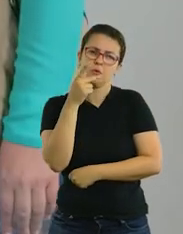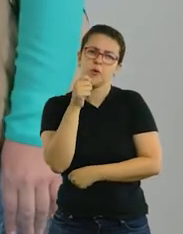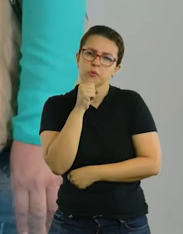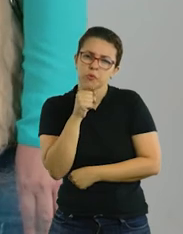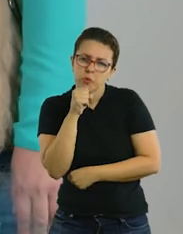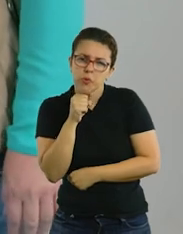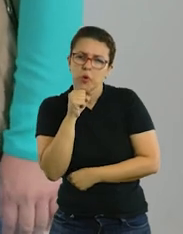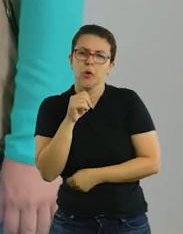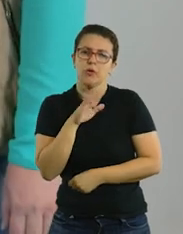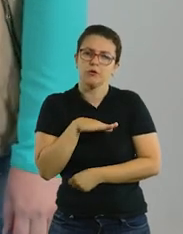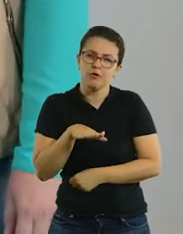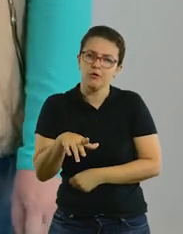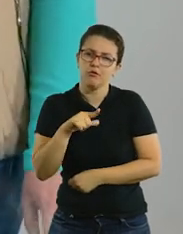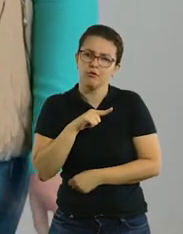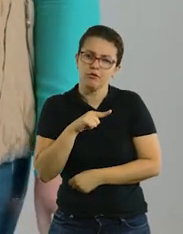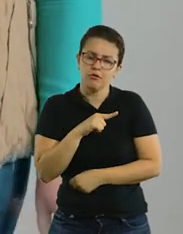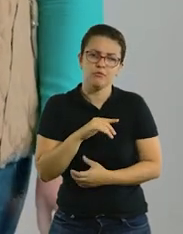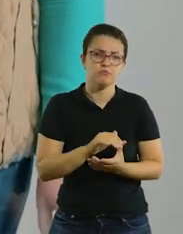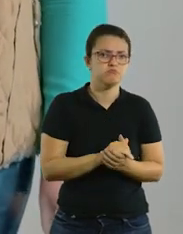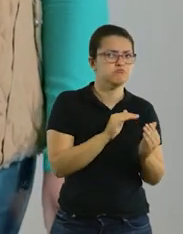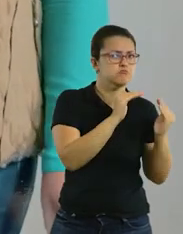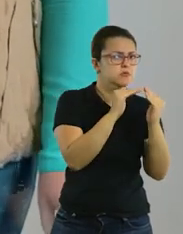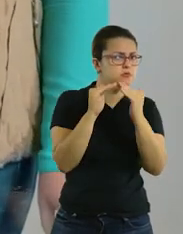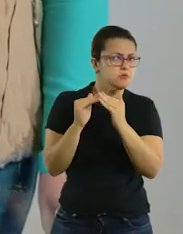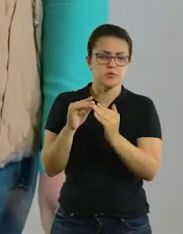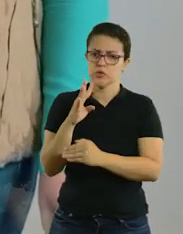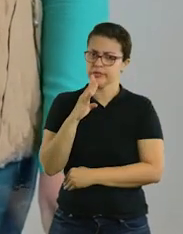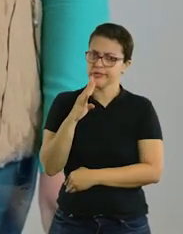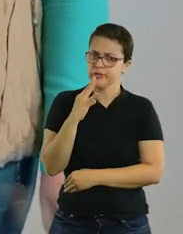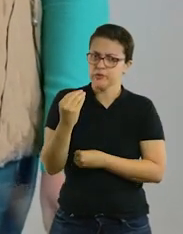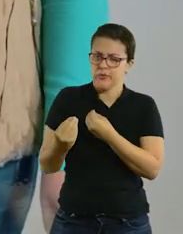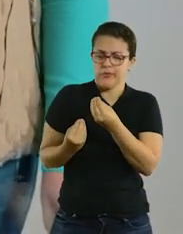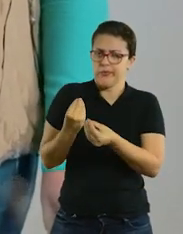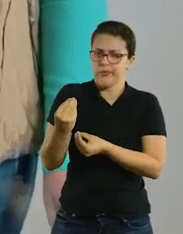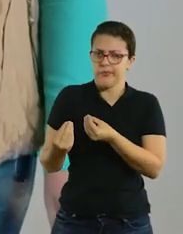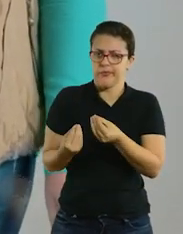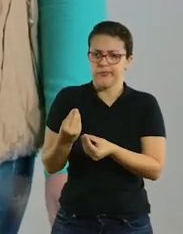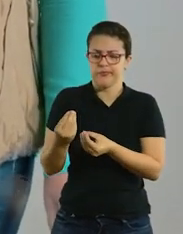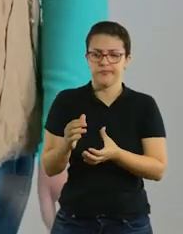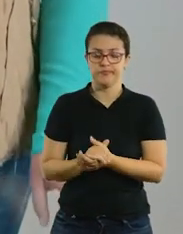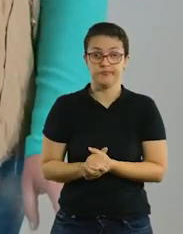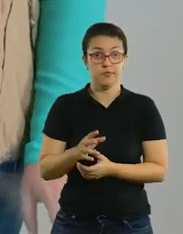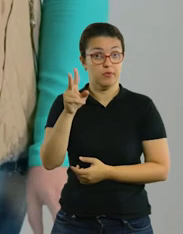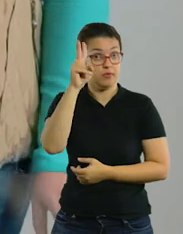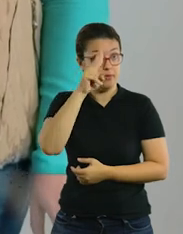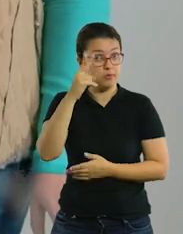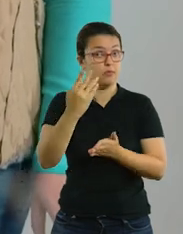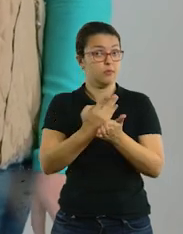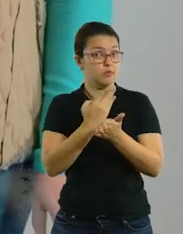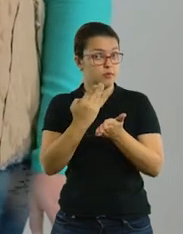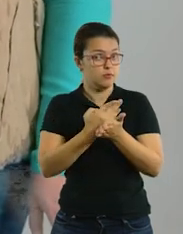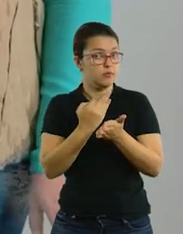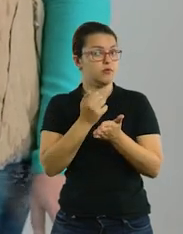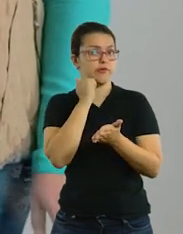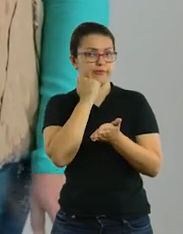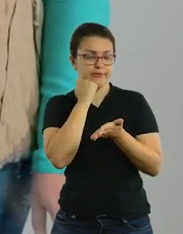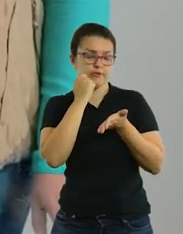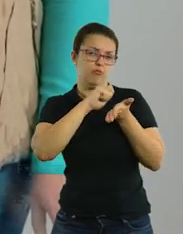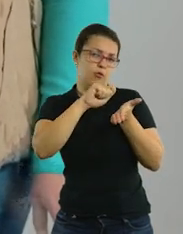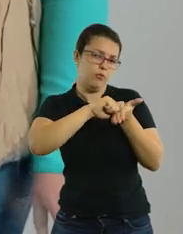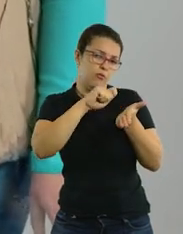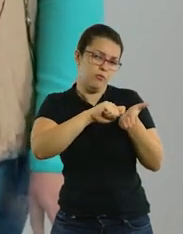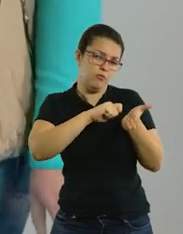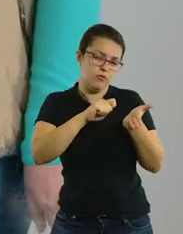e crianças. Como são seus vizinhos? Você os conhece? Não esqueça de fazer essa atividade no caderno